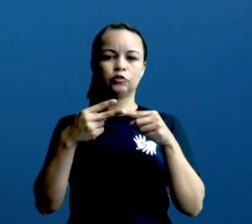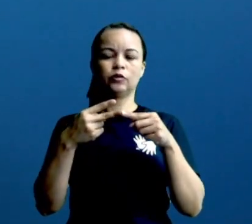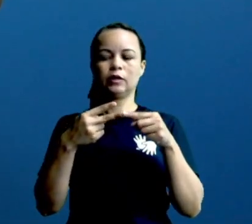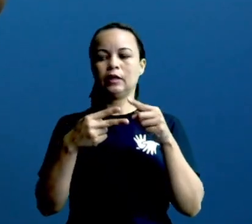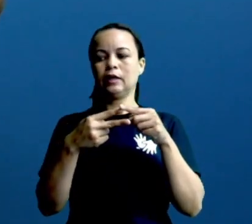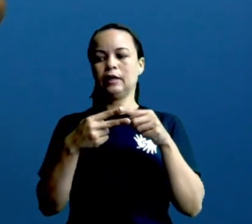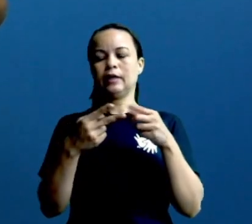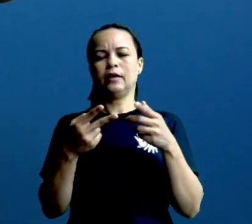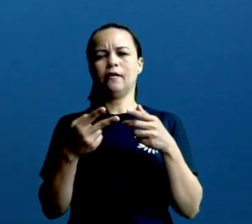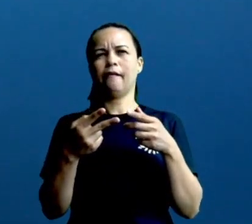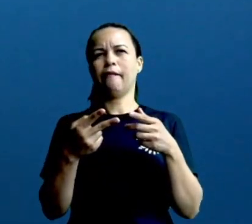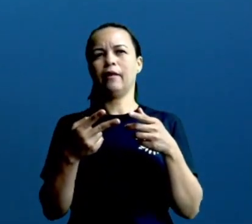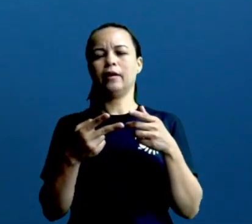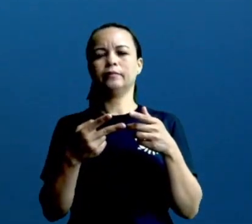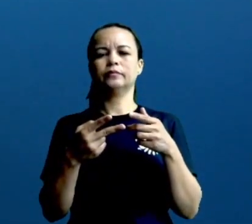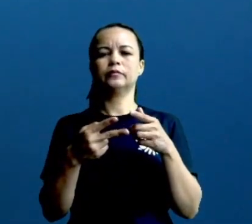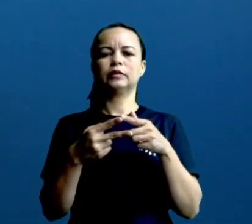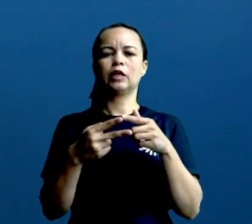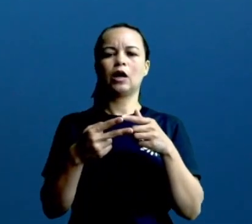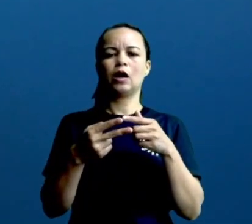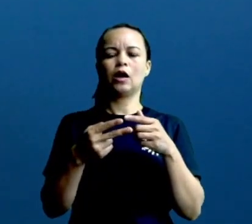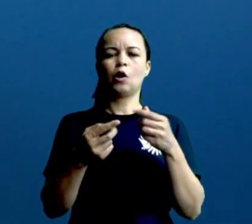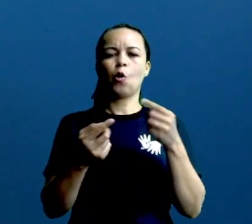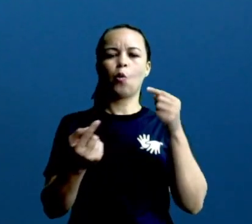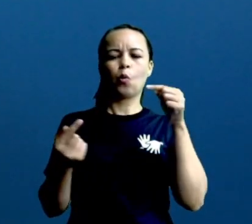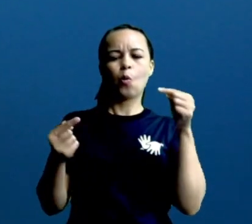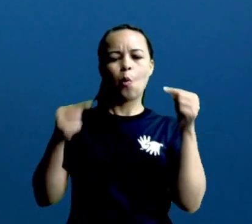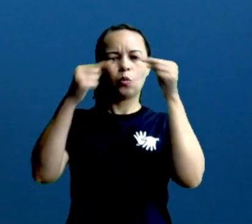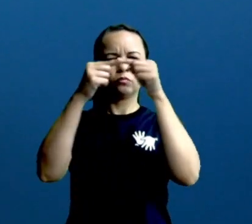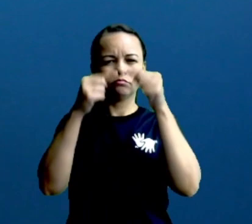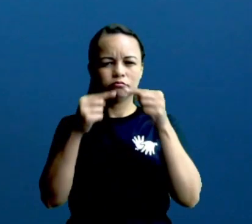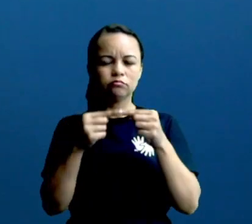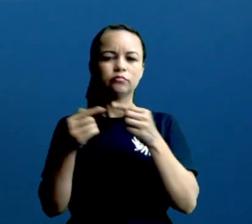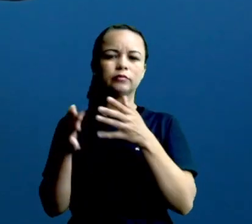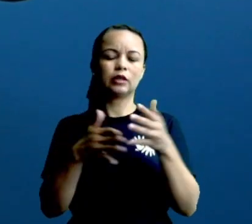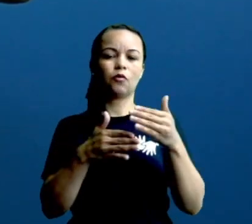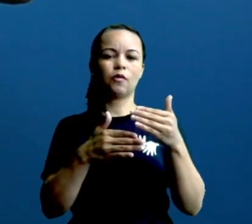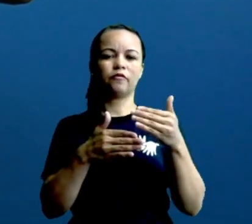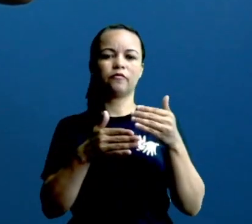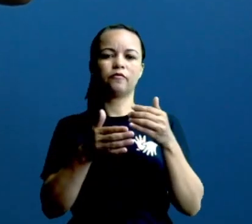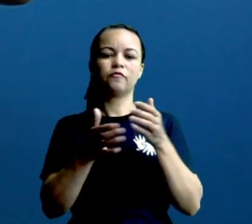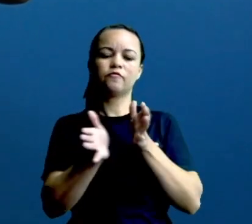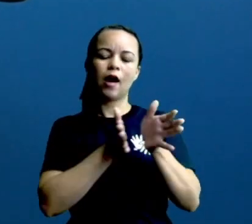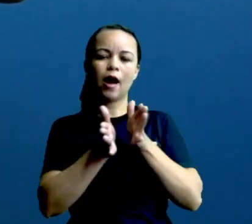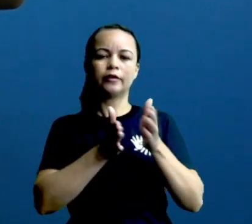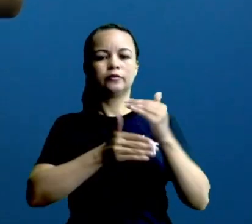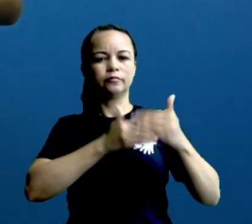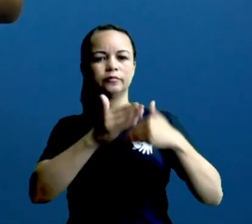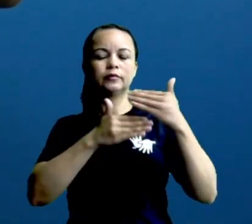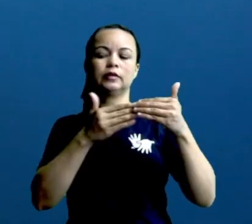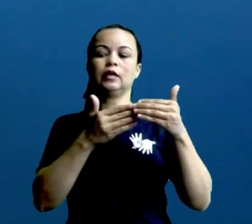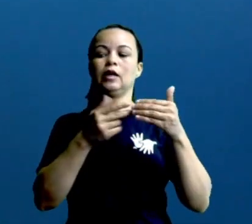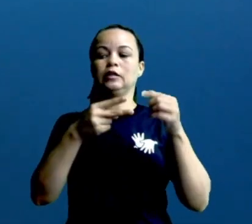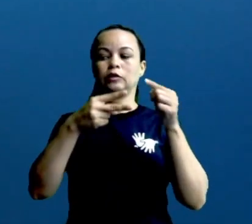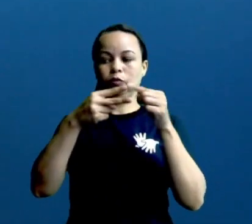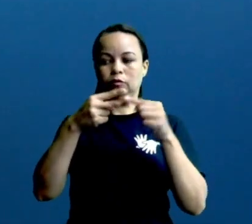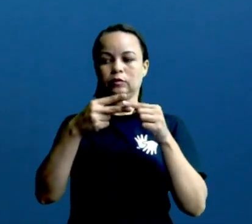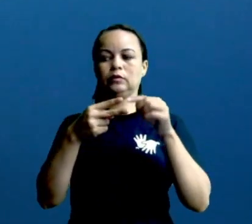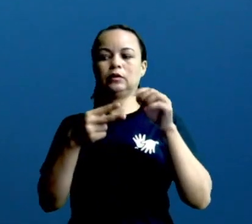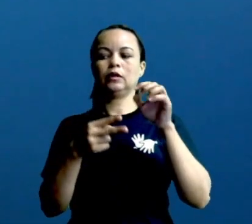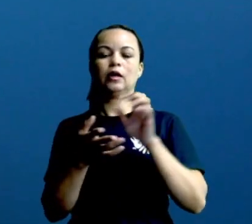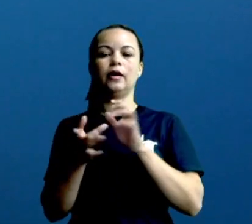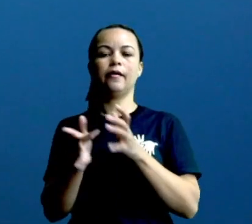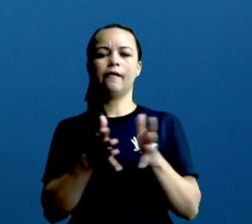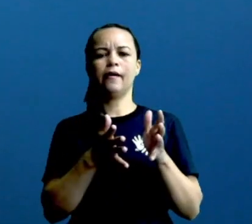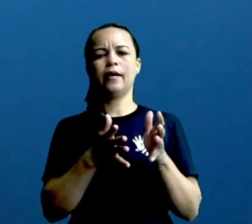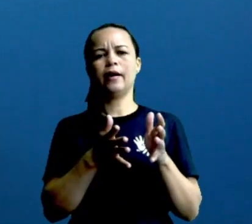uma fase que a gente chama de com alternâncias de gerações, uma fase que produz estruturas haploides e estruturas diploides.